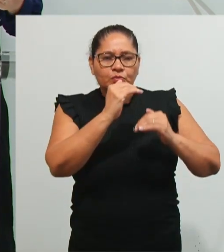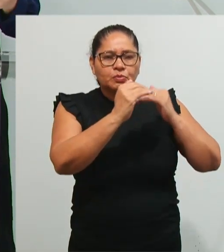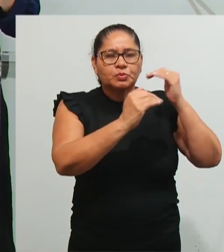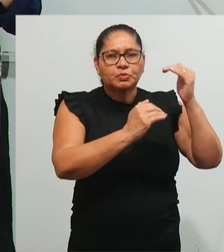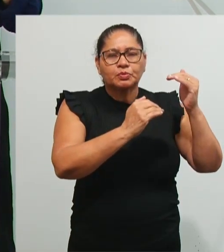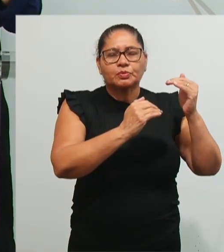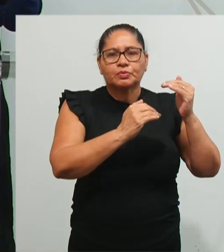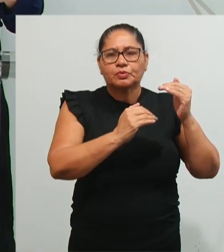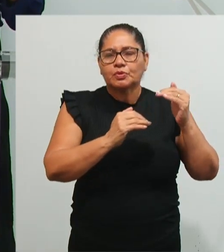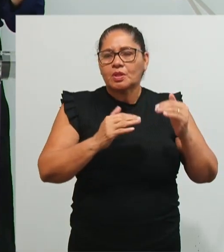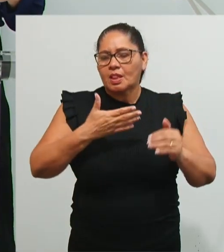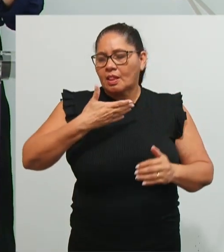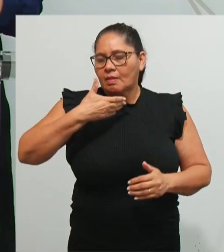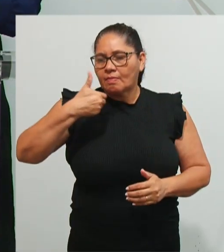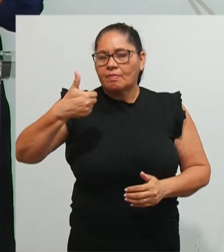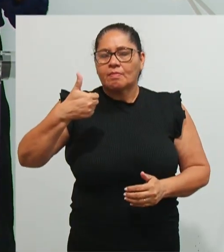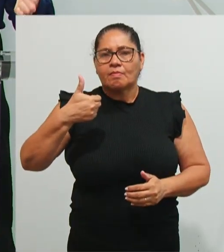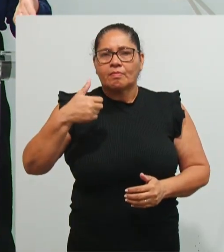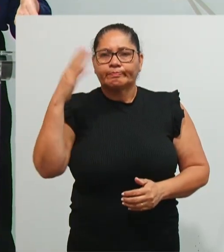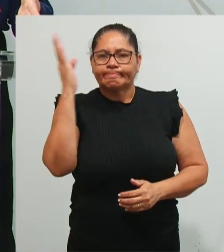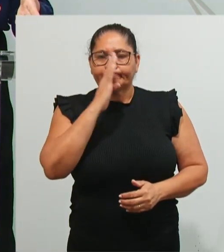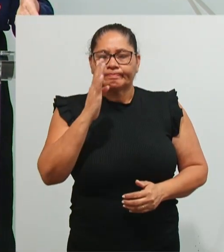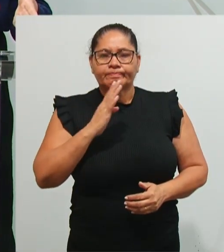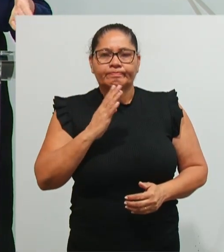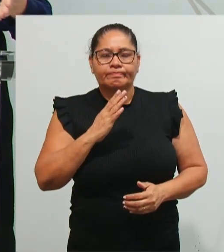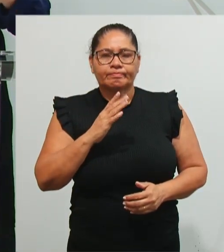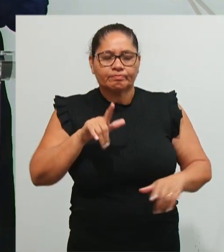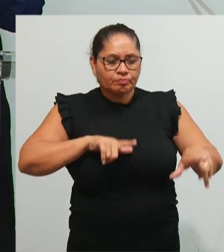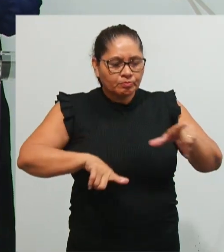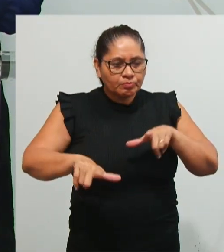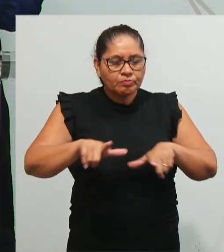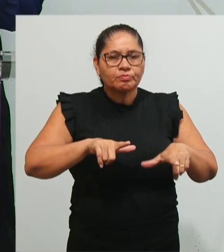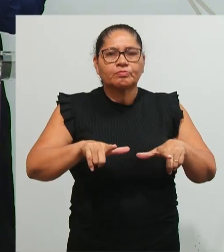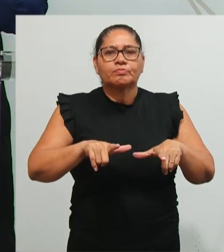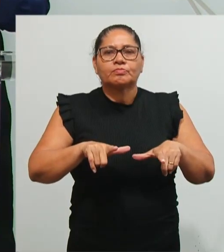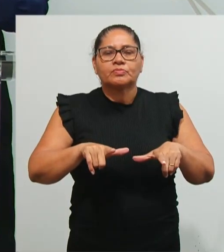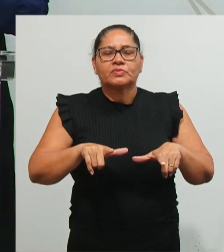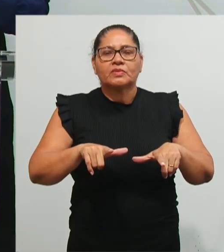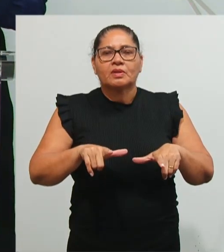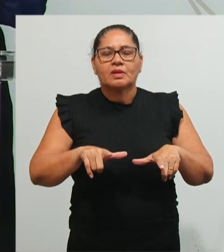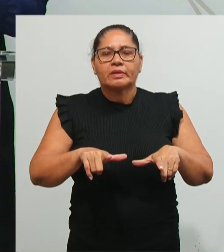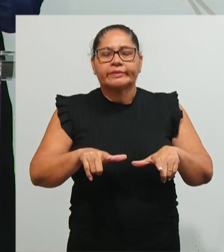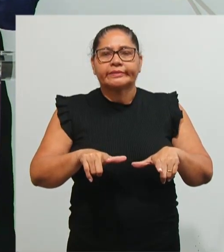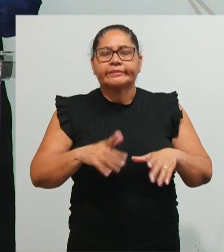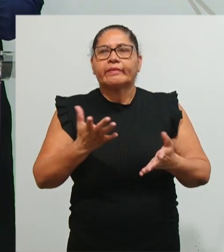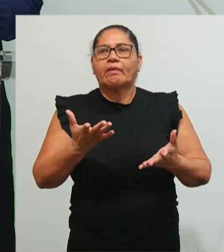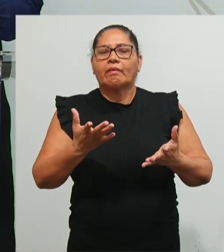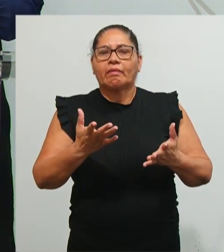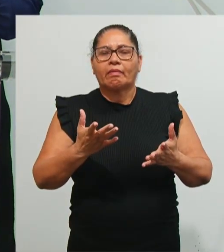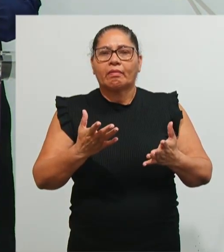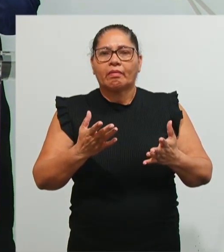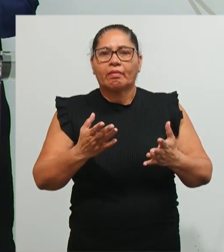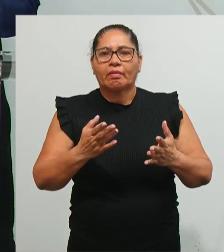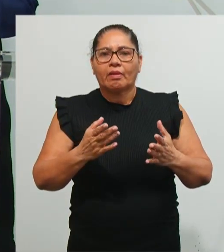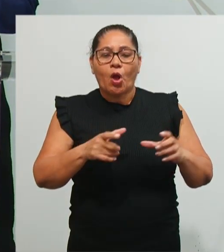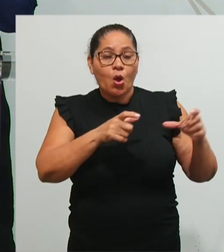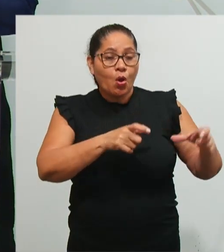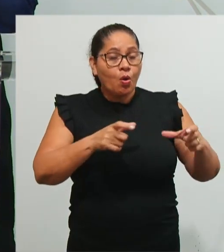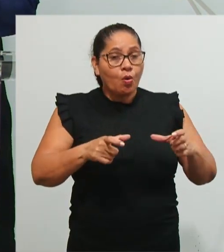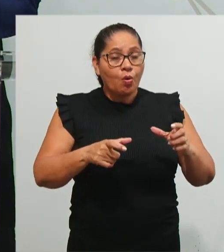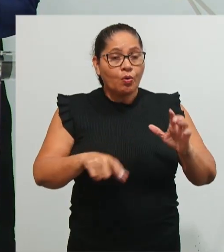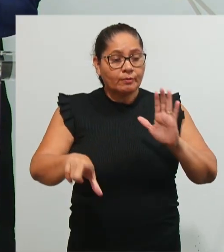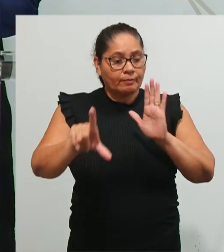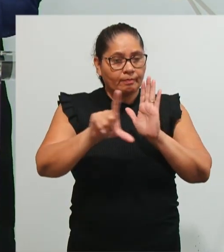modernização, quando o Brasil parou de atuar diretamente oferecendo serviço e sim restringiu-se a ter uma agência reguladora que vai regular